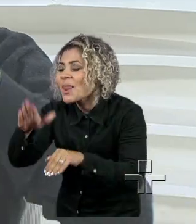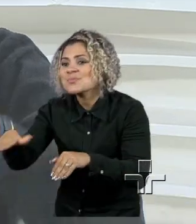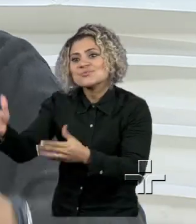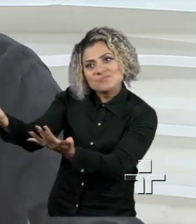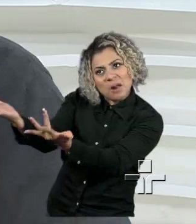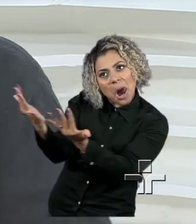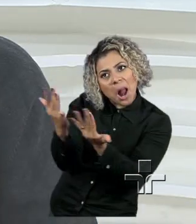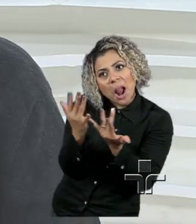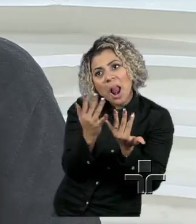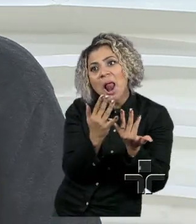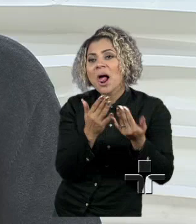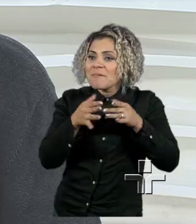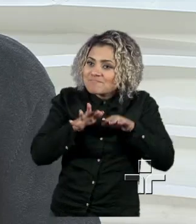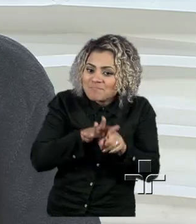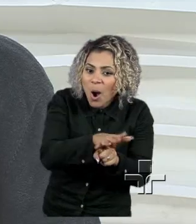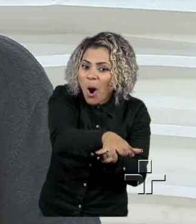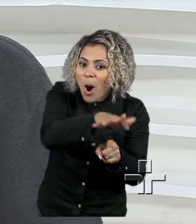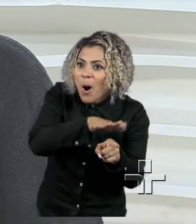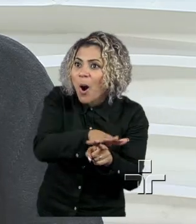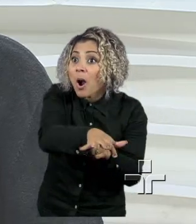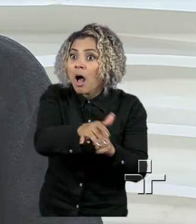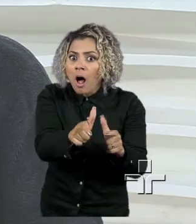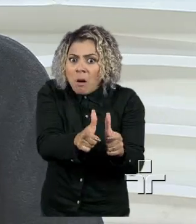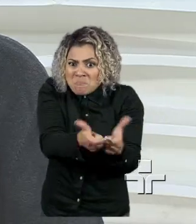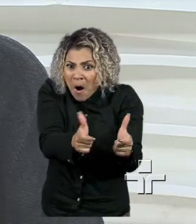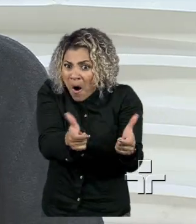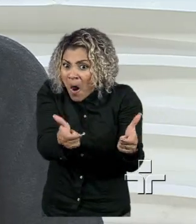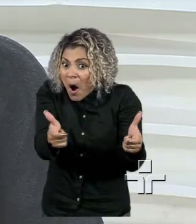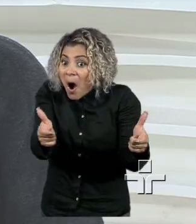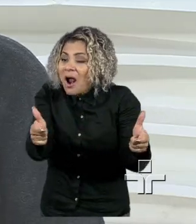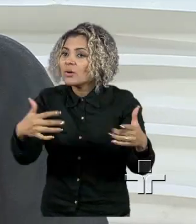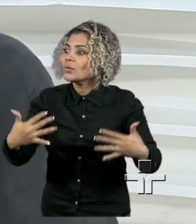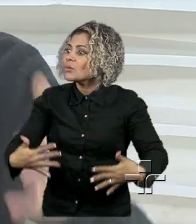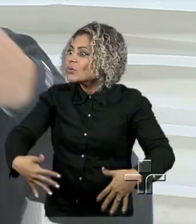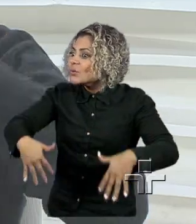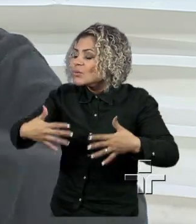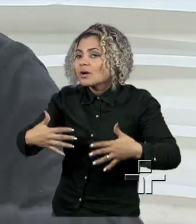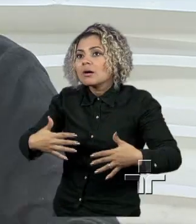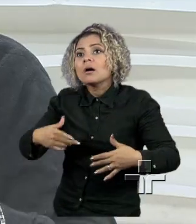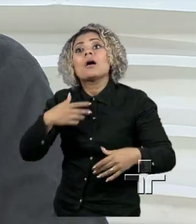tomar um volume, a demanda era tão importante que aí